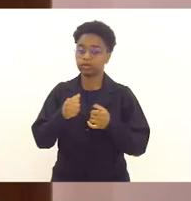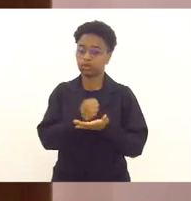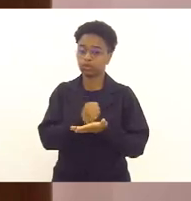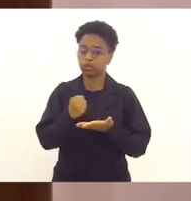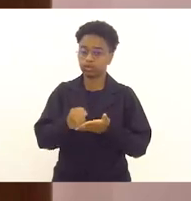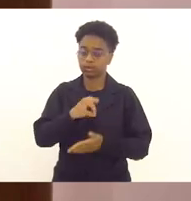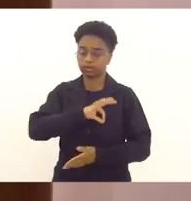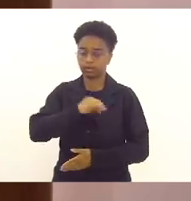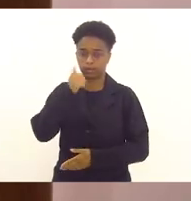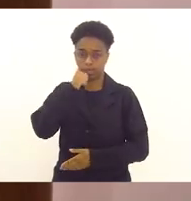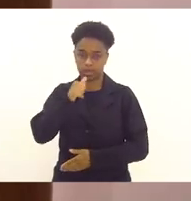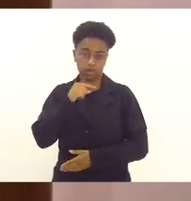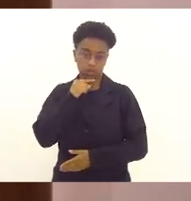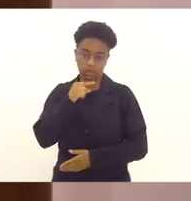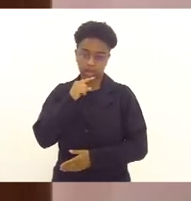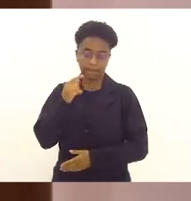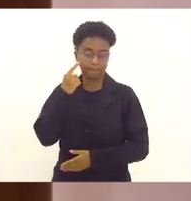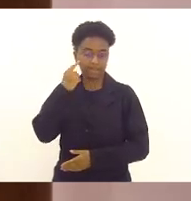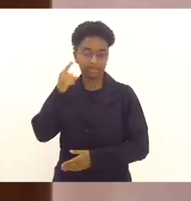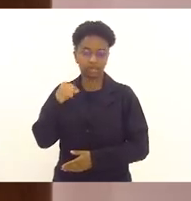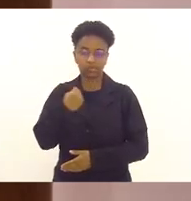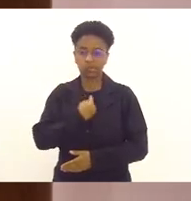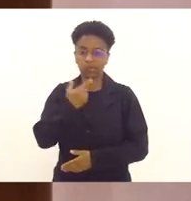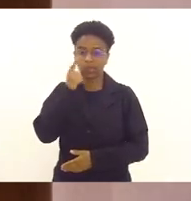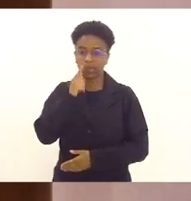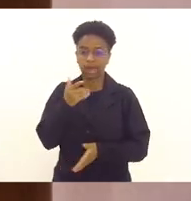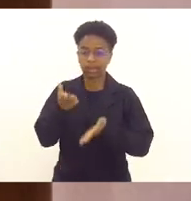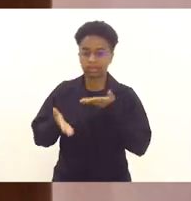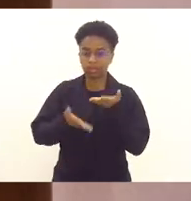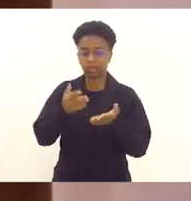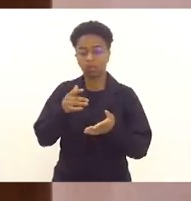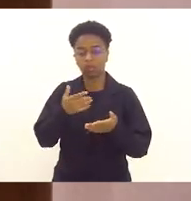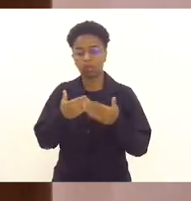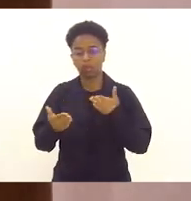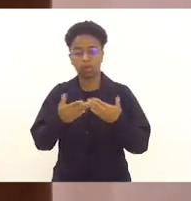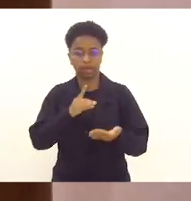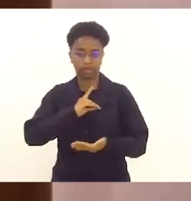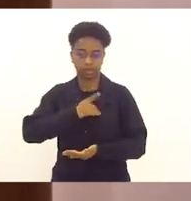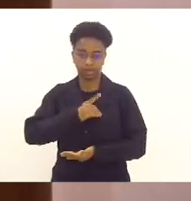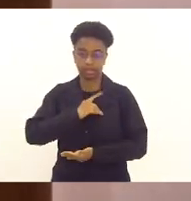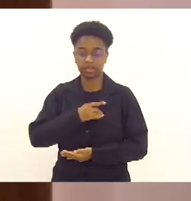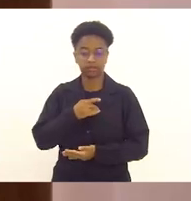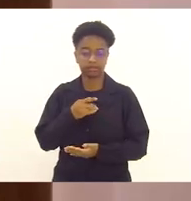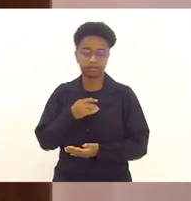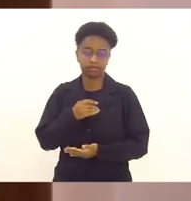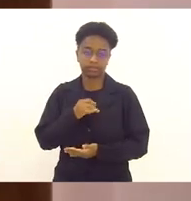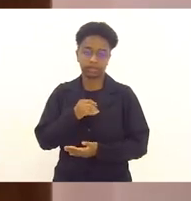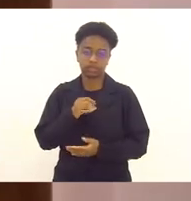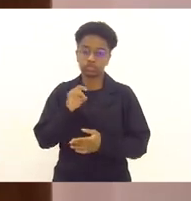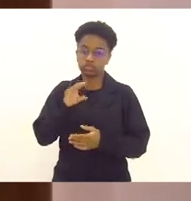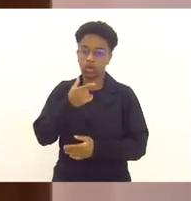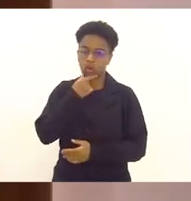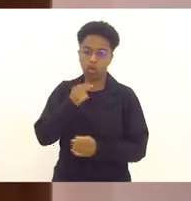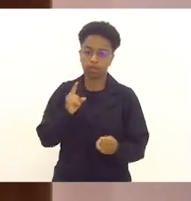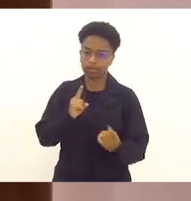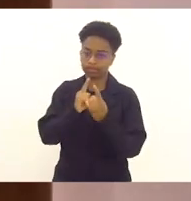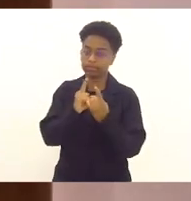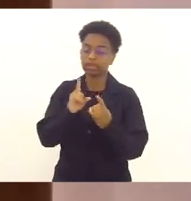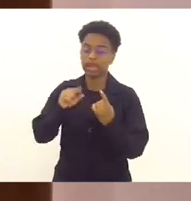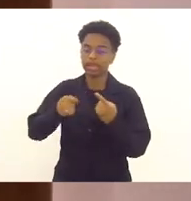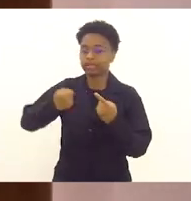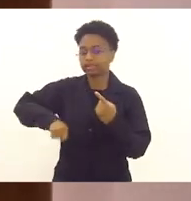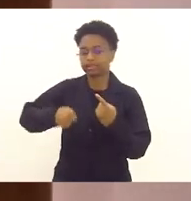não adianta achar que a gente vai garantir atendimento em qualquer delegacia por mais especializada que seja somente por homens essa é uma demanda